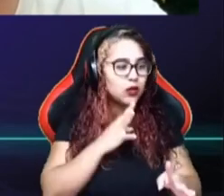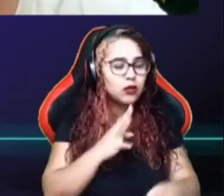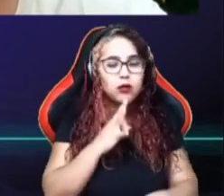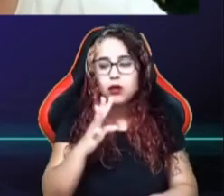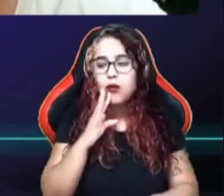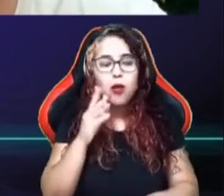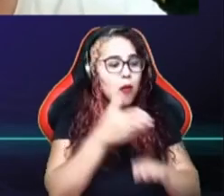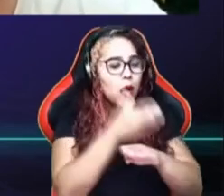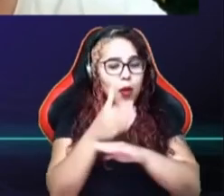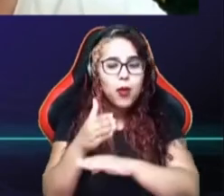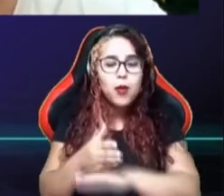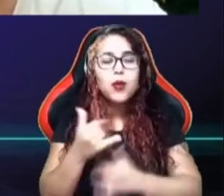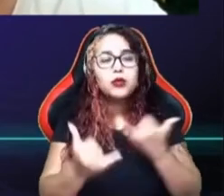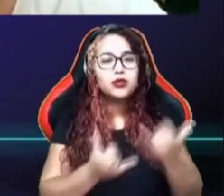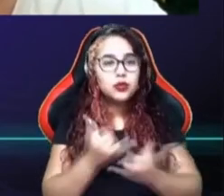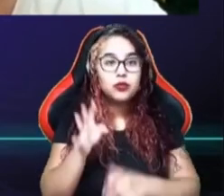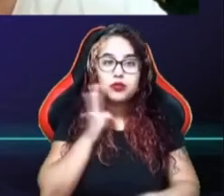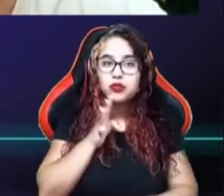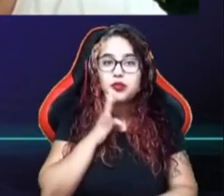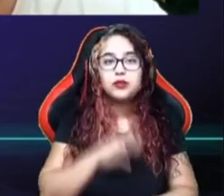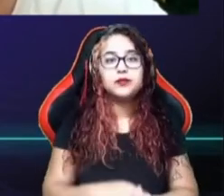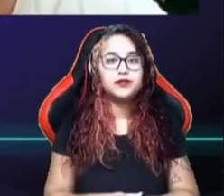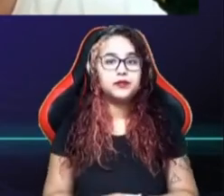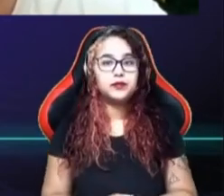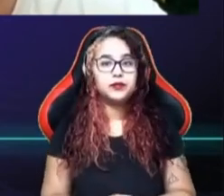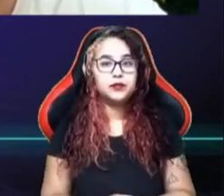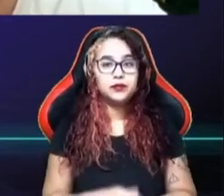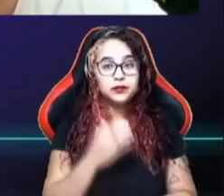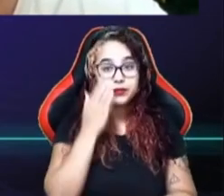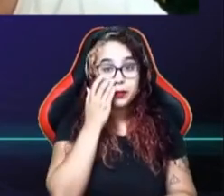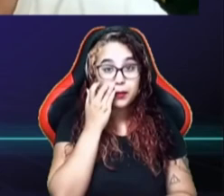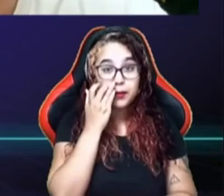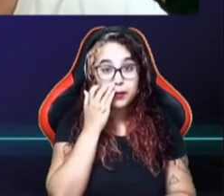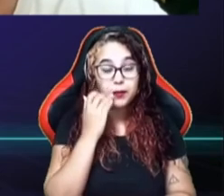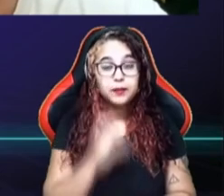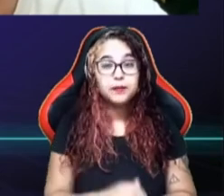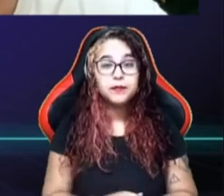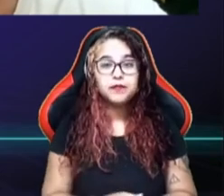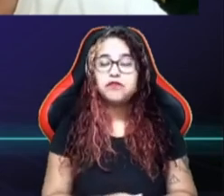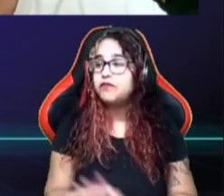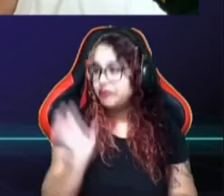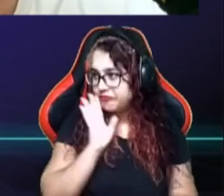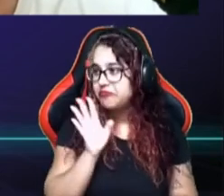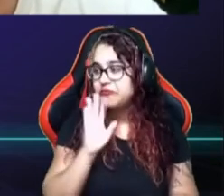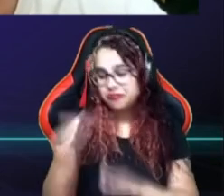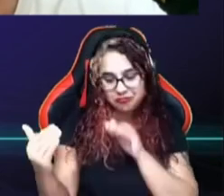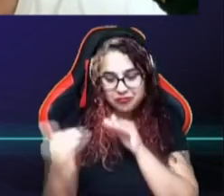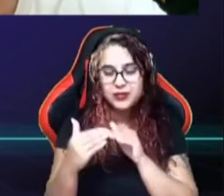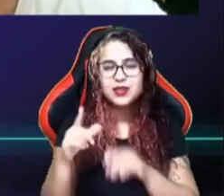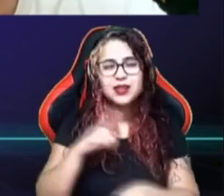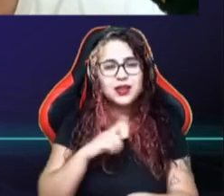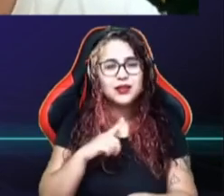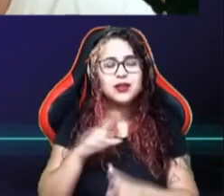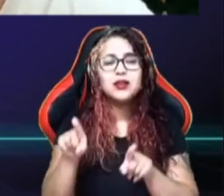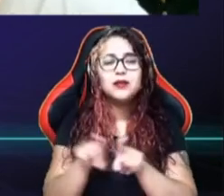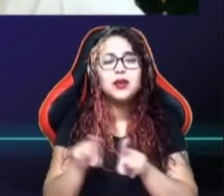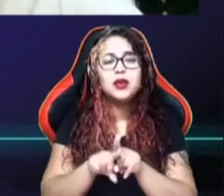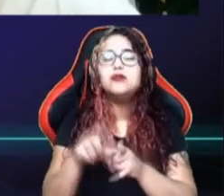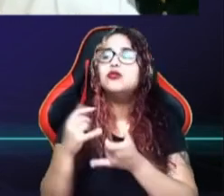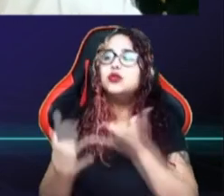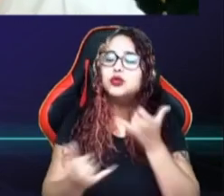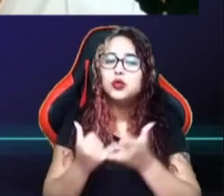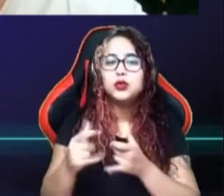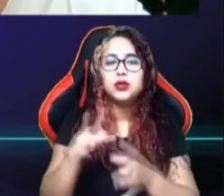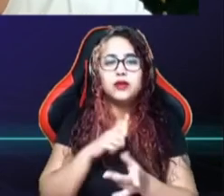legal. É muito bacana mesmo. Teve, por exemplo, um jogo, ela dos Skullfish, que eles fizeram em